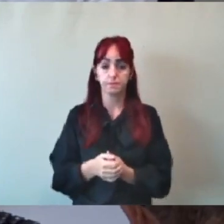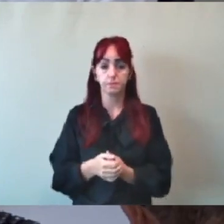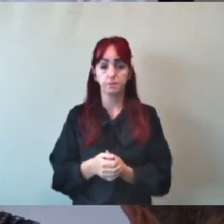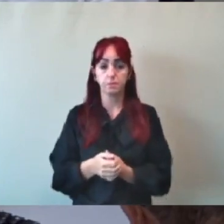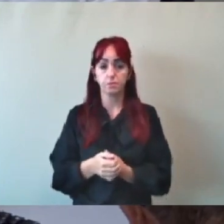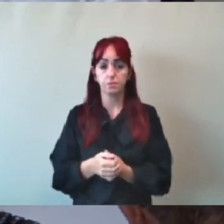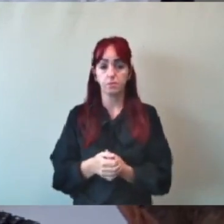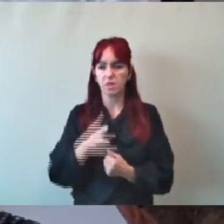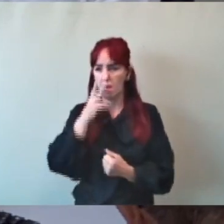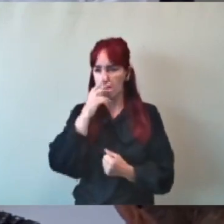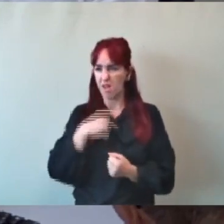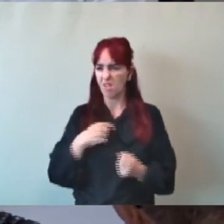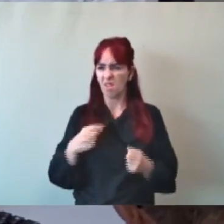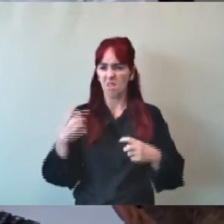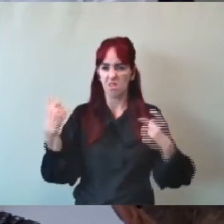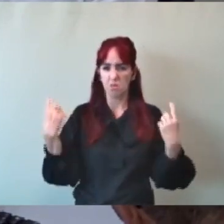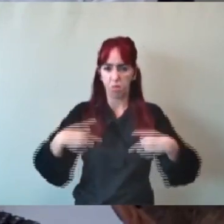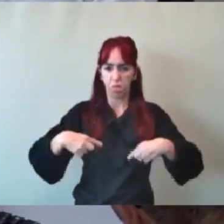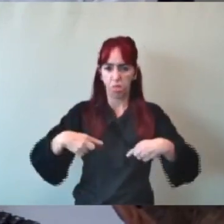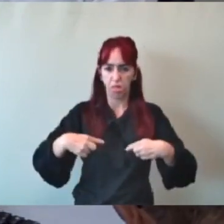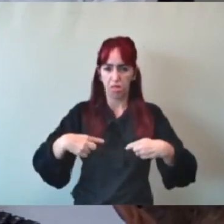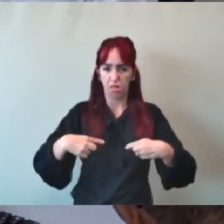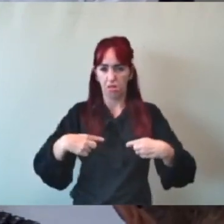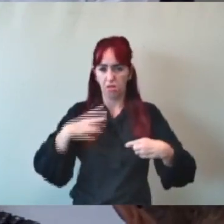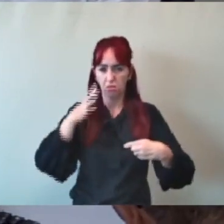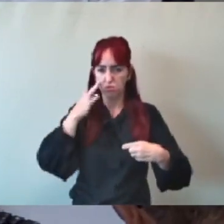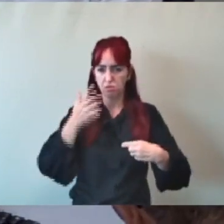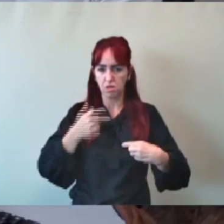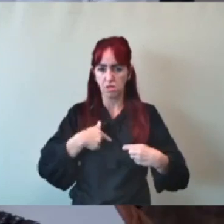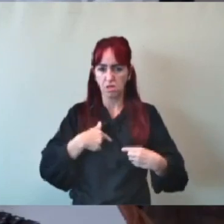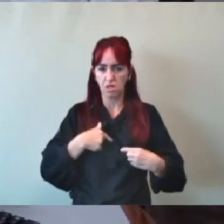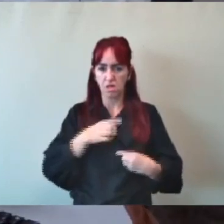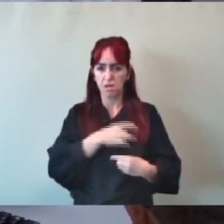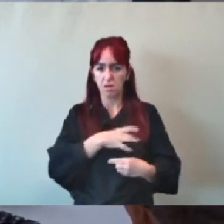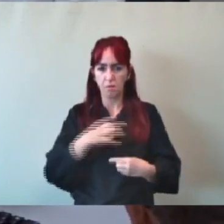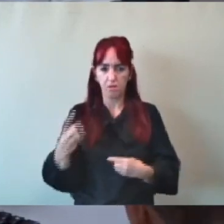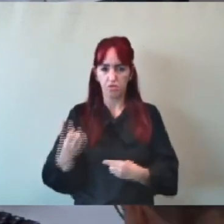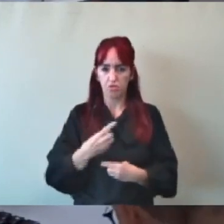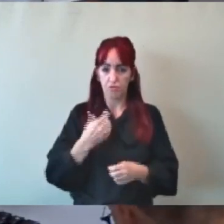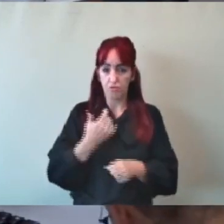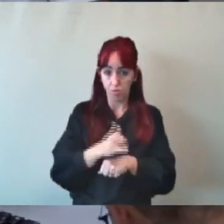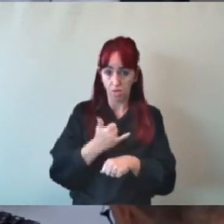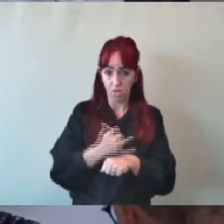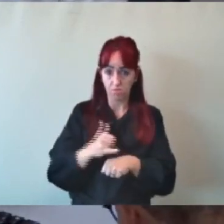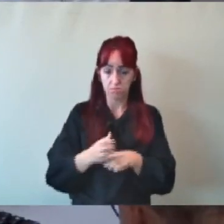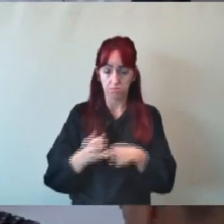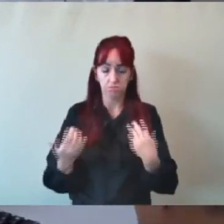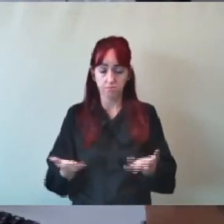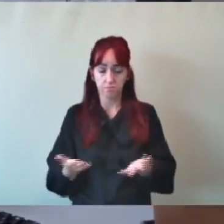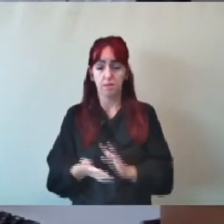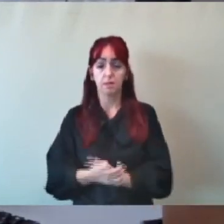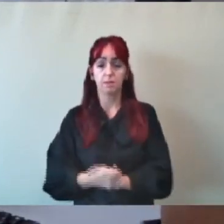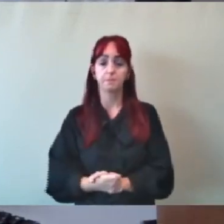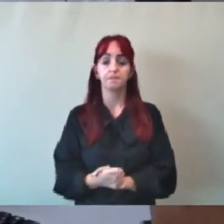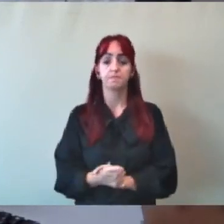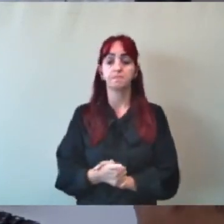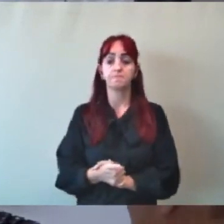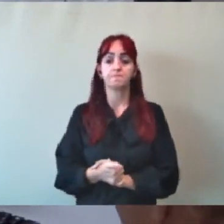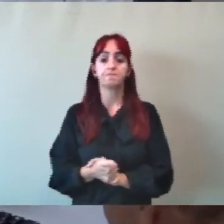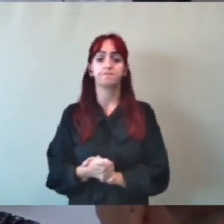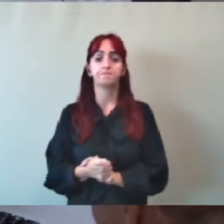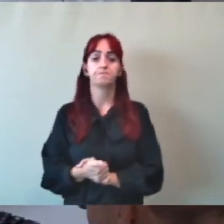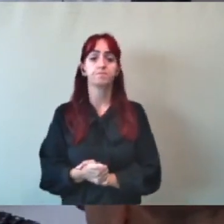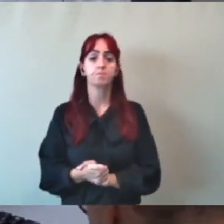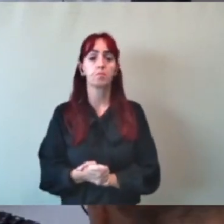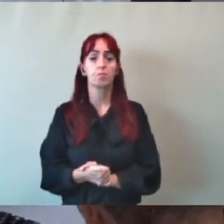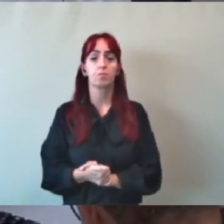Eles estão começando a brigar, né? Então eles estão com medo de não vir, deve ser. Pois é, só pode. Está tendo uma briguinha aí, né? Rogério Correia está